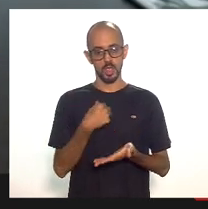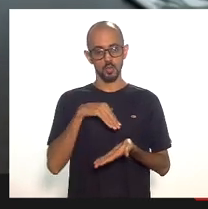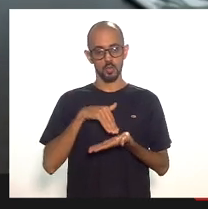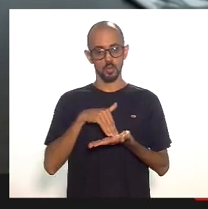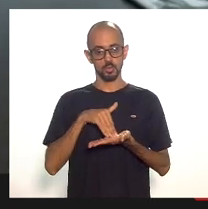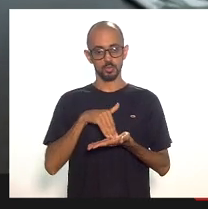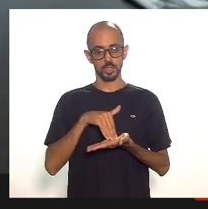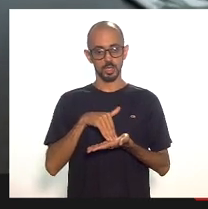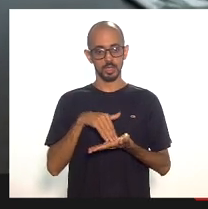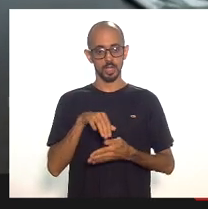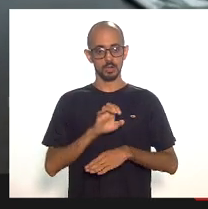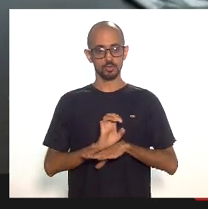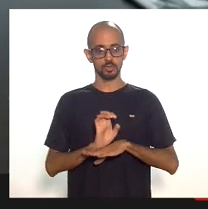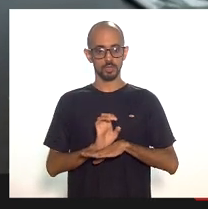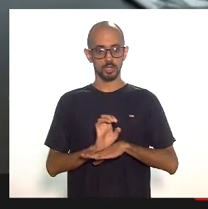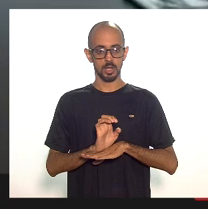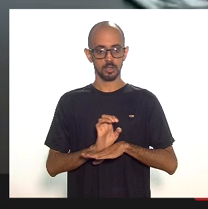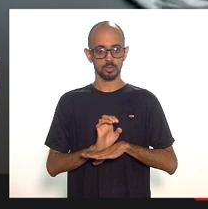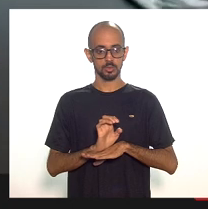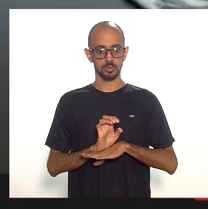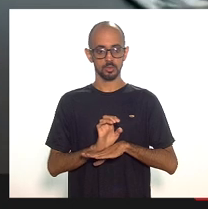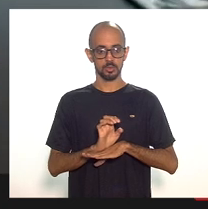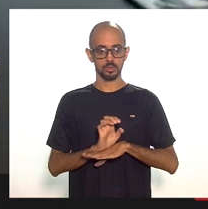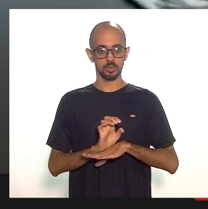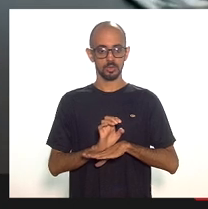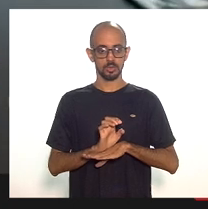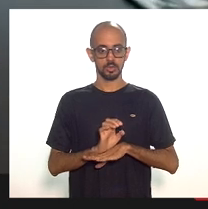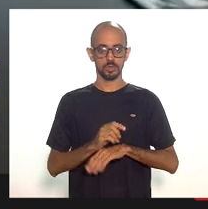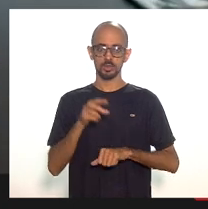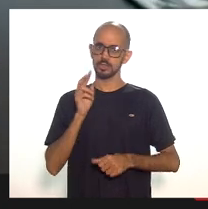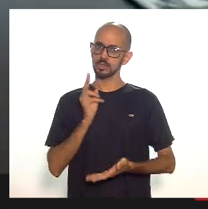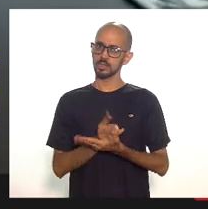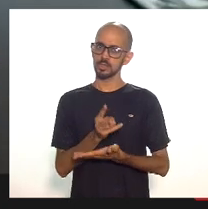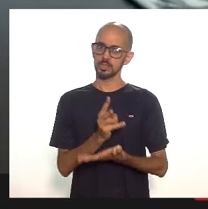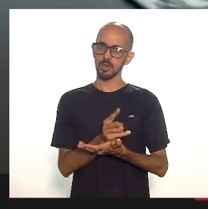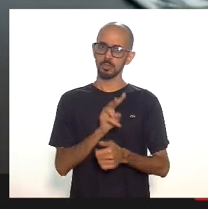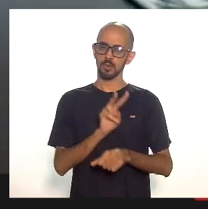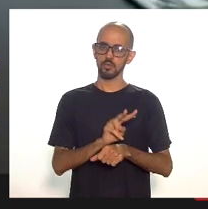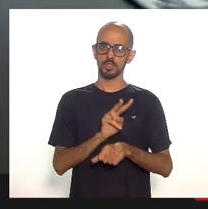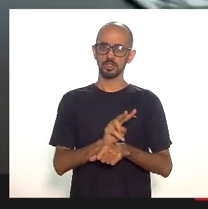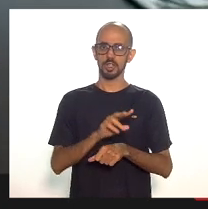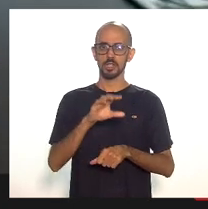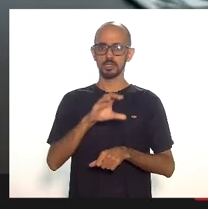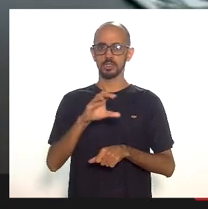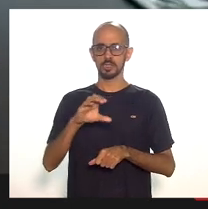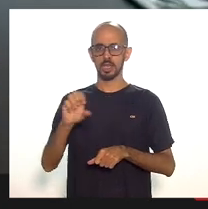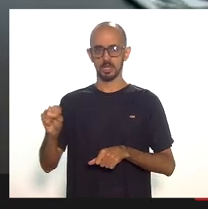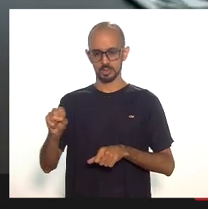Chaves, desde 28 de setembro, Donella, sempre defendi o PCCS, porque é a única